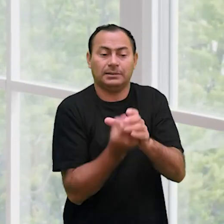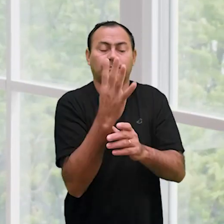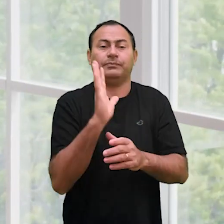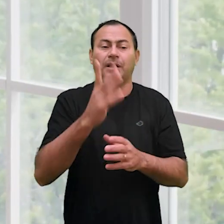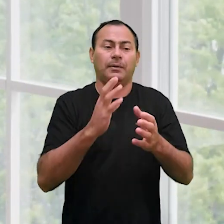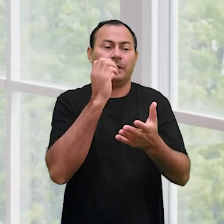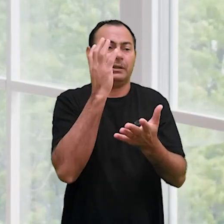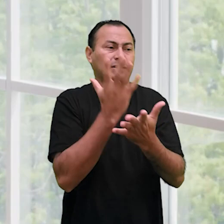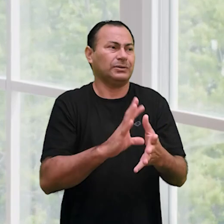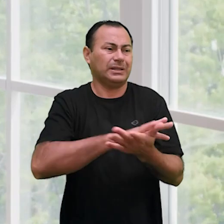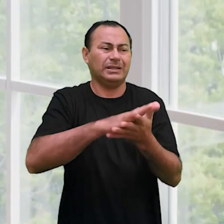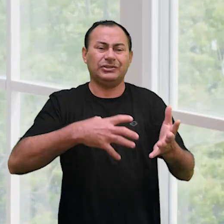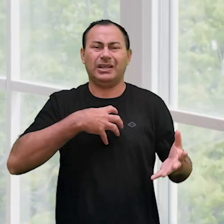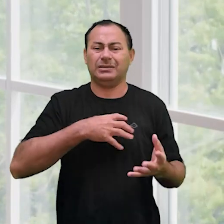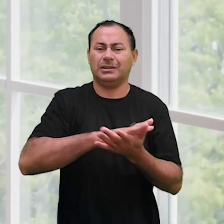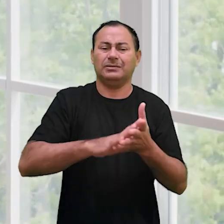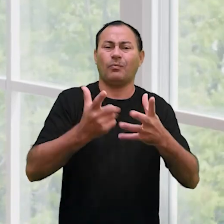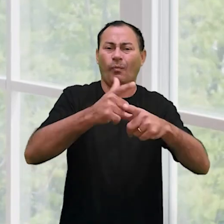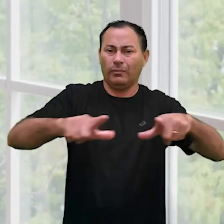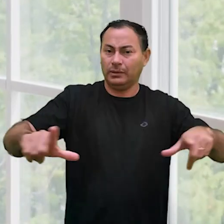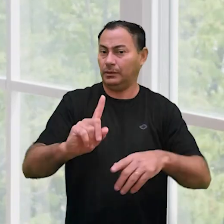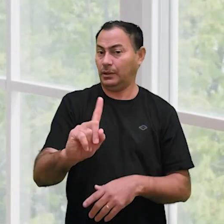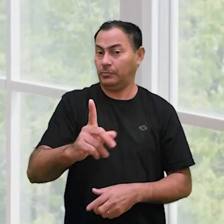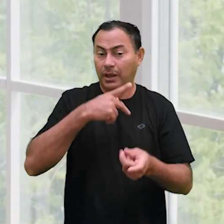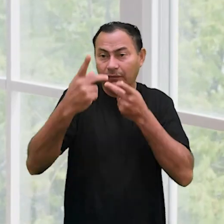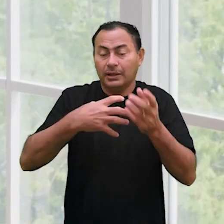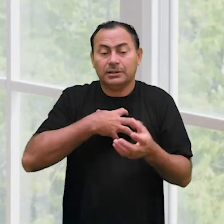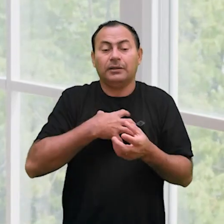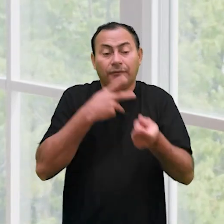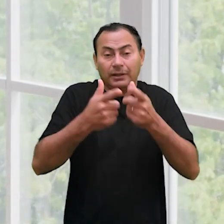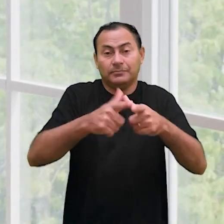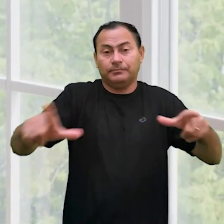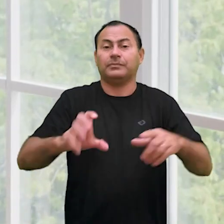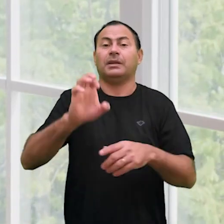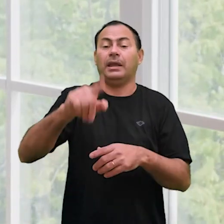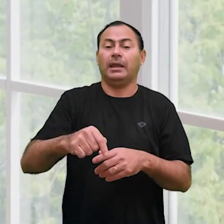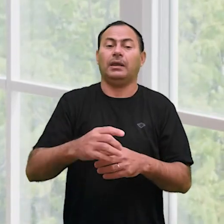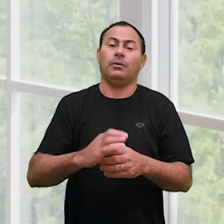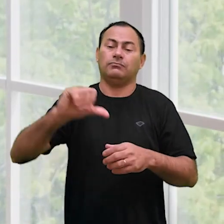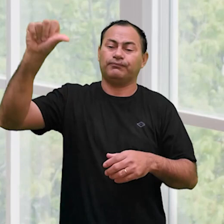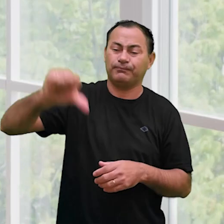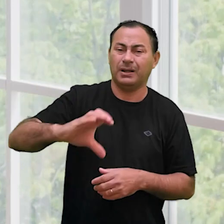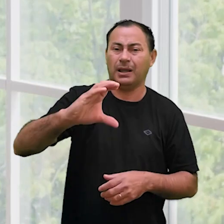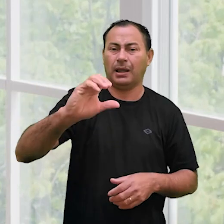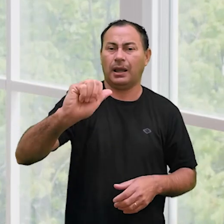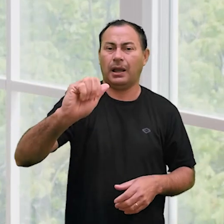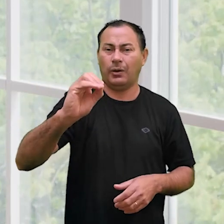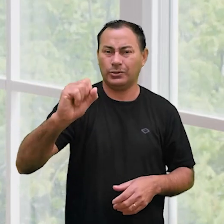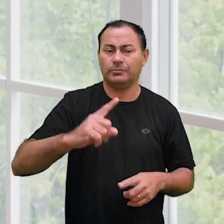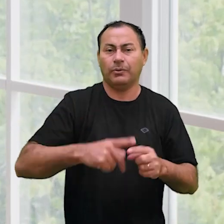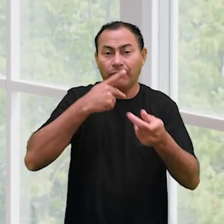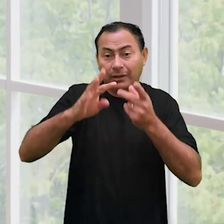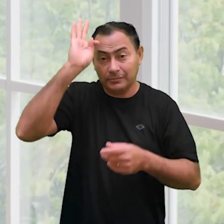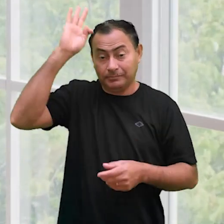algo aconteceu com aquela criação que a deixou sem forma e vazia. Diz ali que ela era sem forma e vazia. Era um